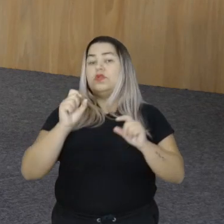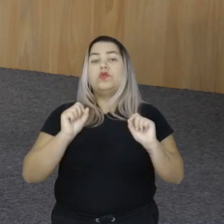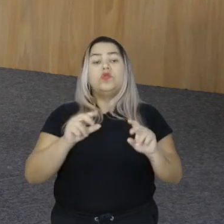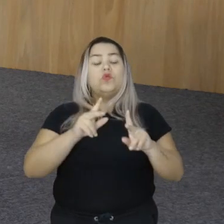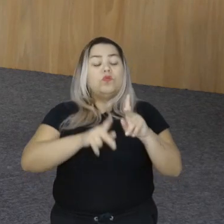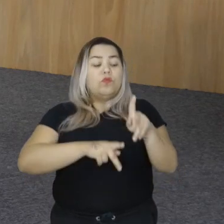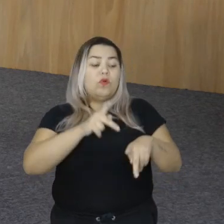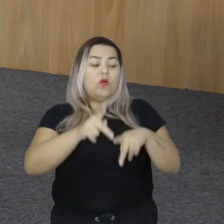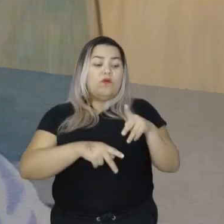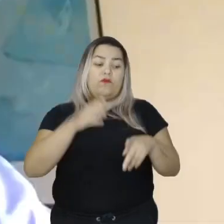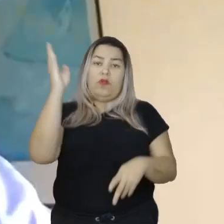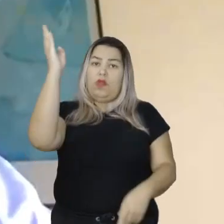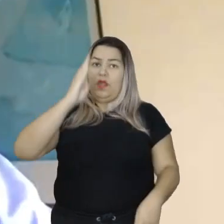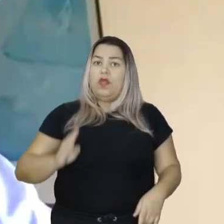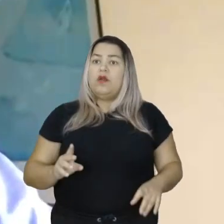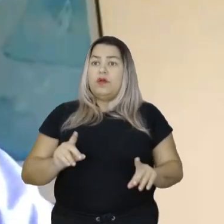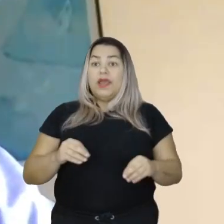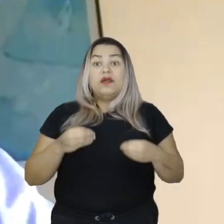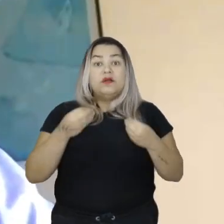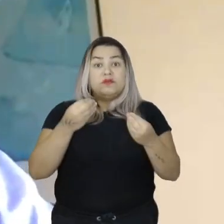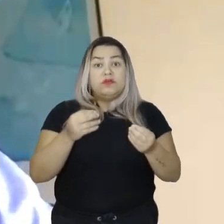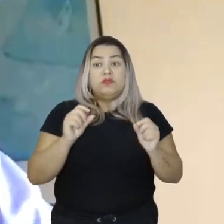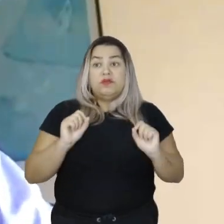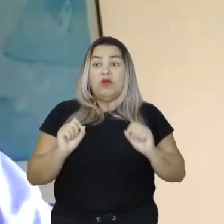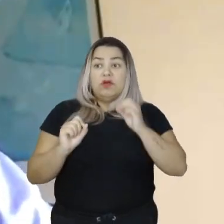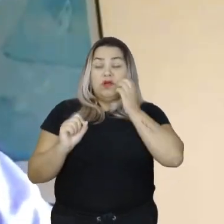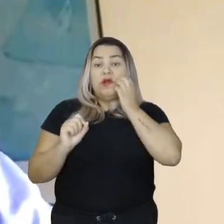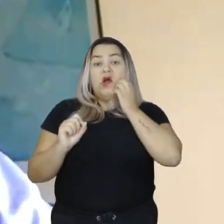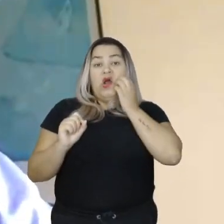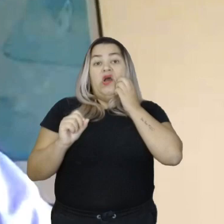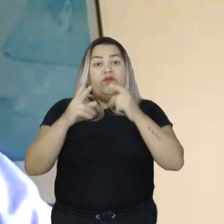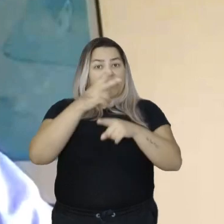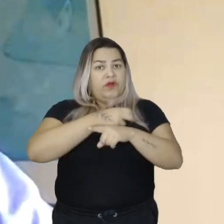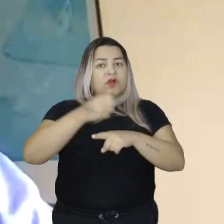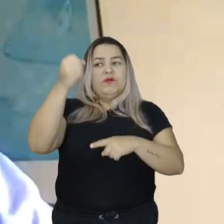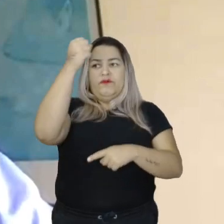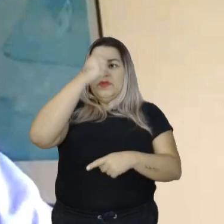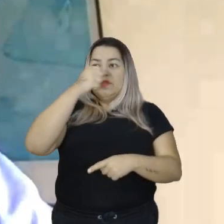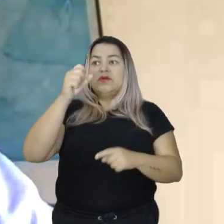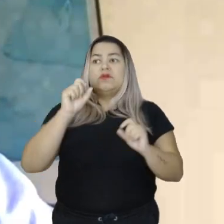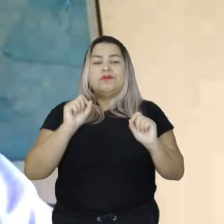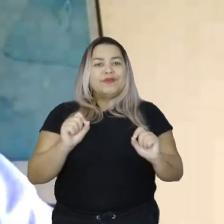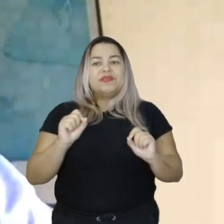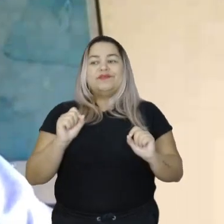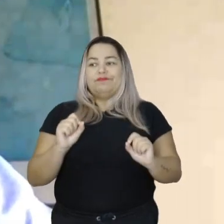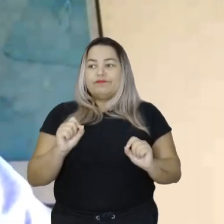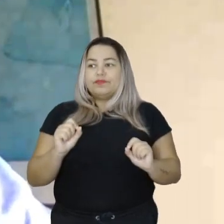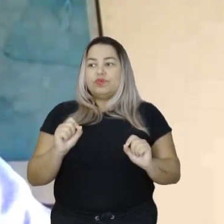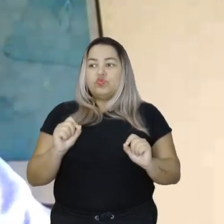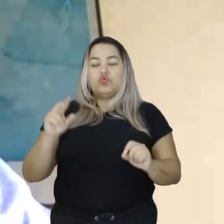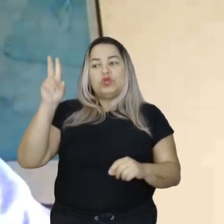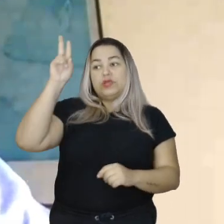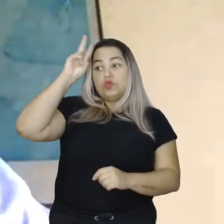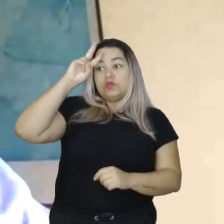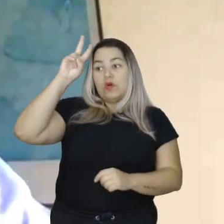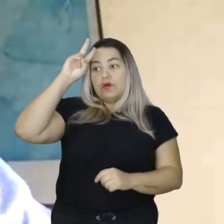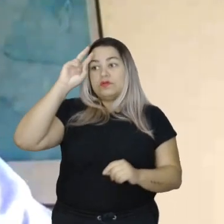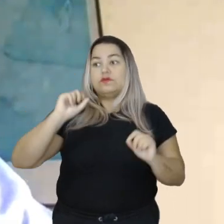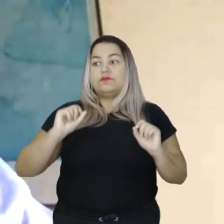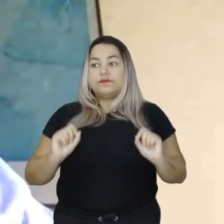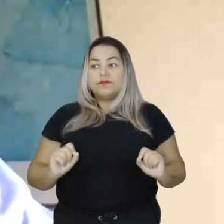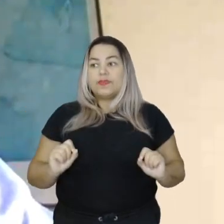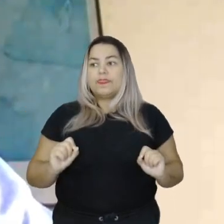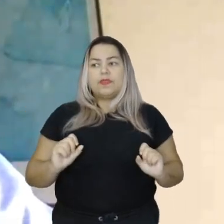povo brasileiro nos concedeu foi uma vitória absolutamente histórica, né? Uma